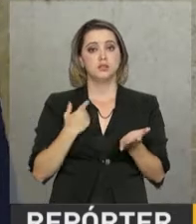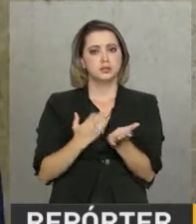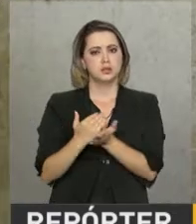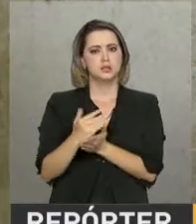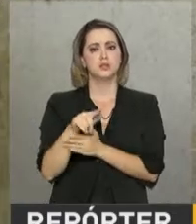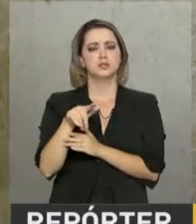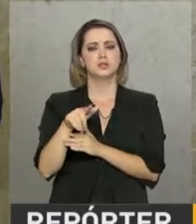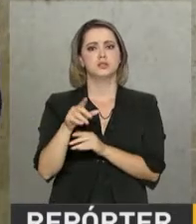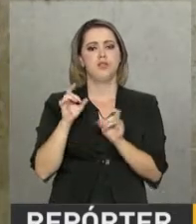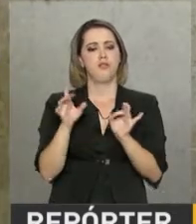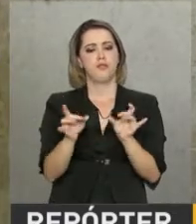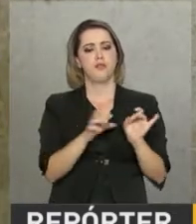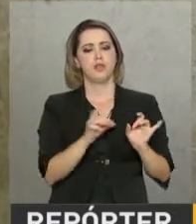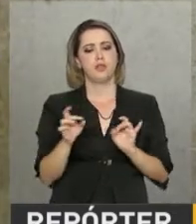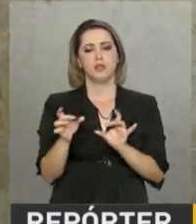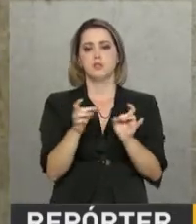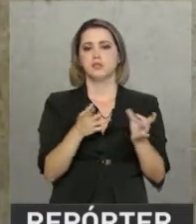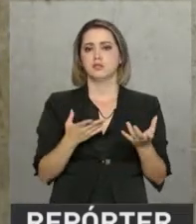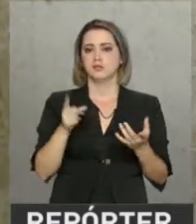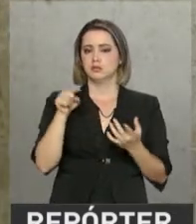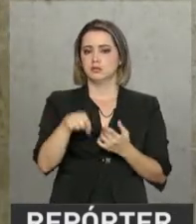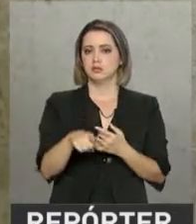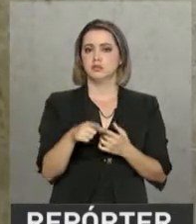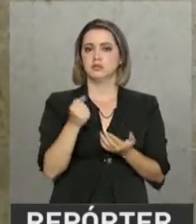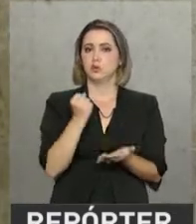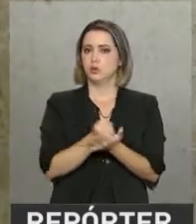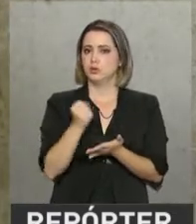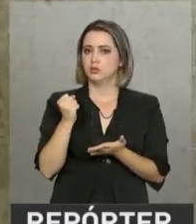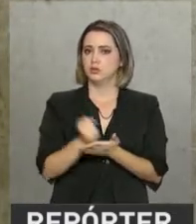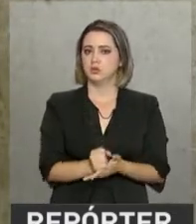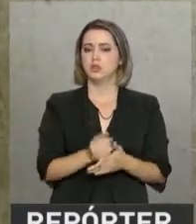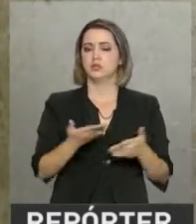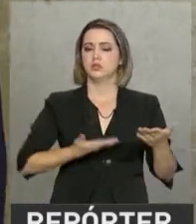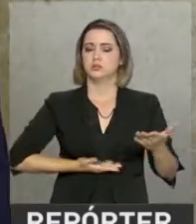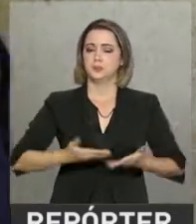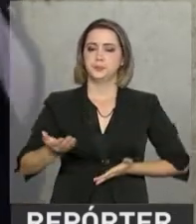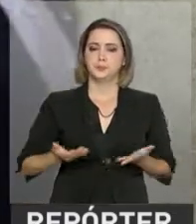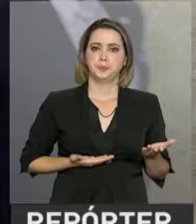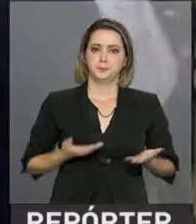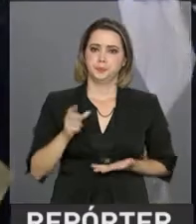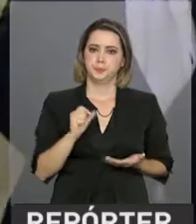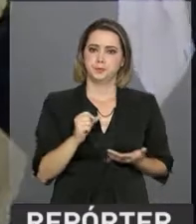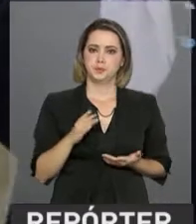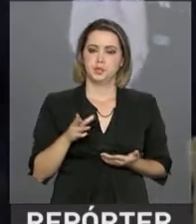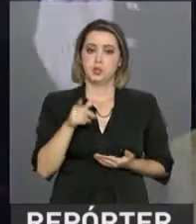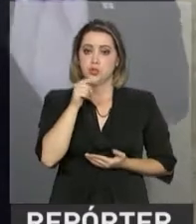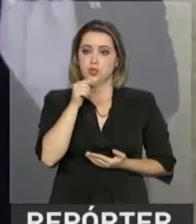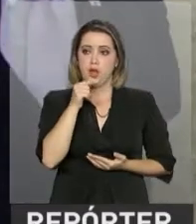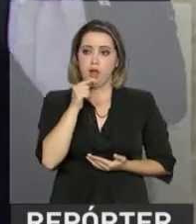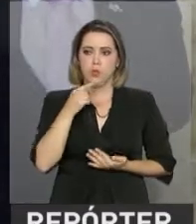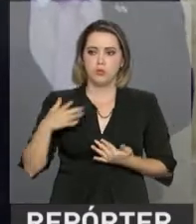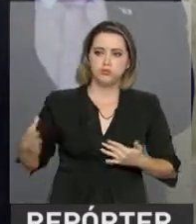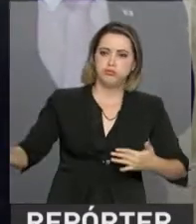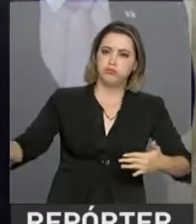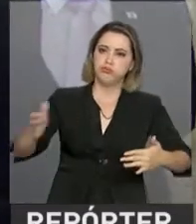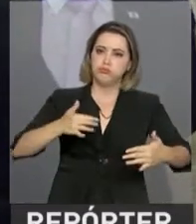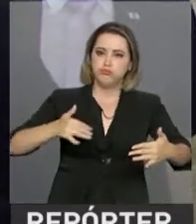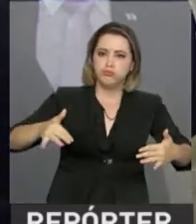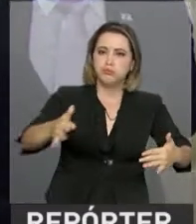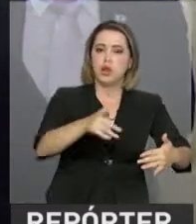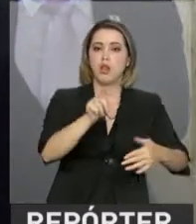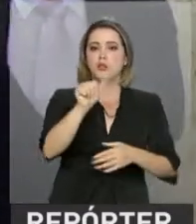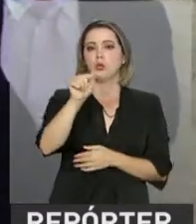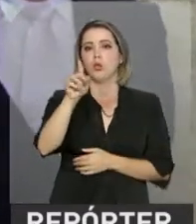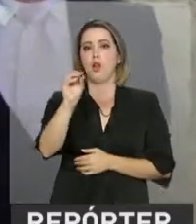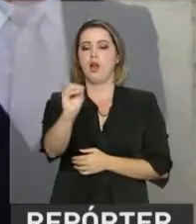o processo licitatório para a contratação dos serviços de captação de água no Lago Paranoá,